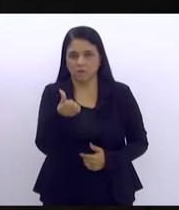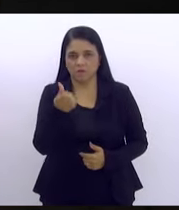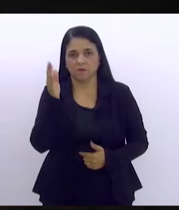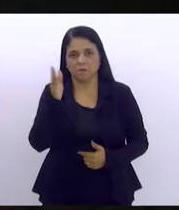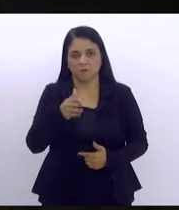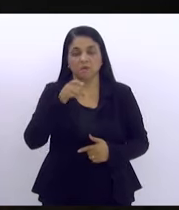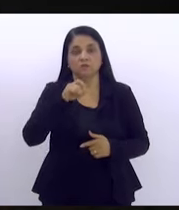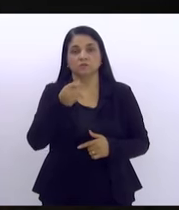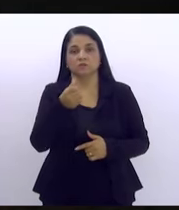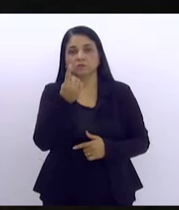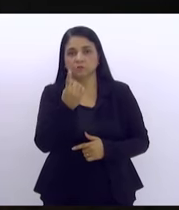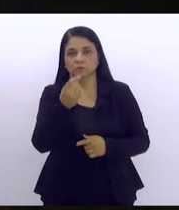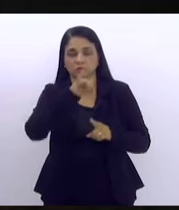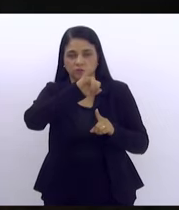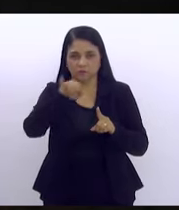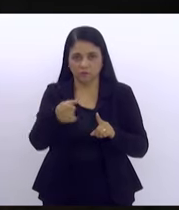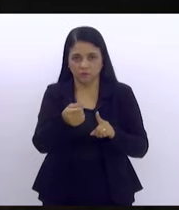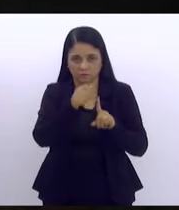106/3/2003,